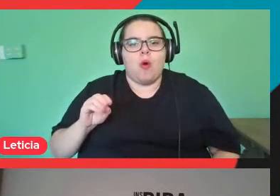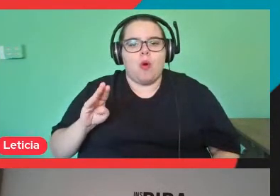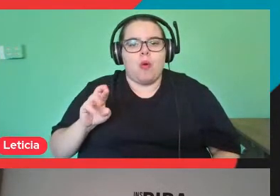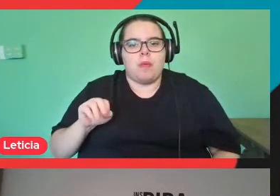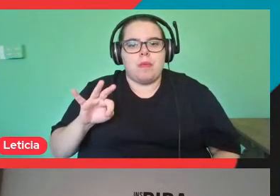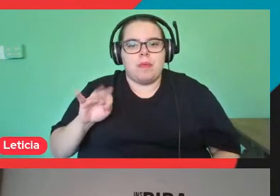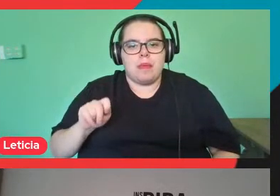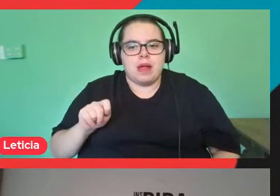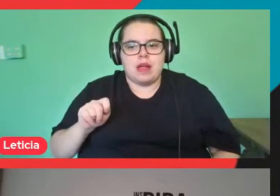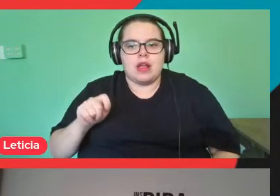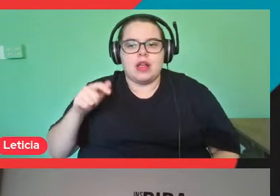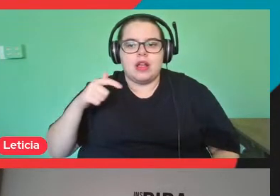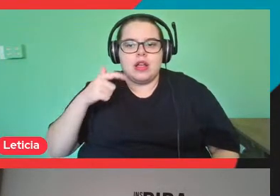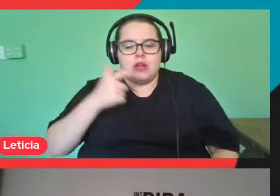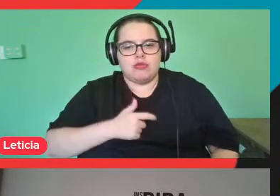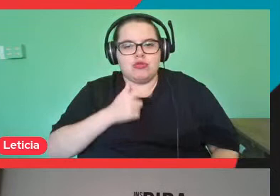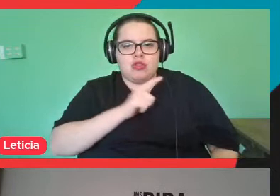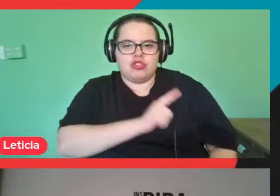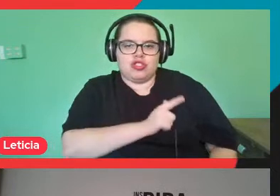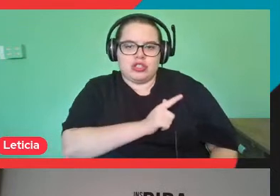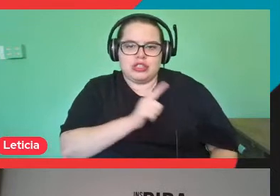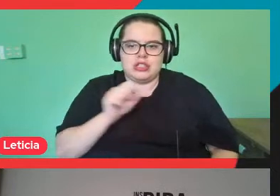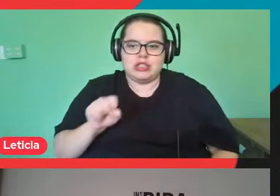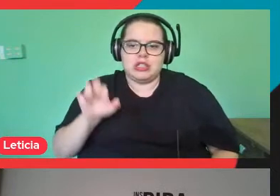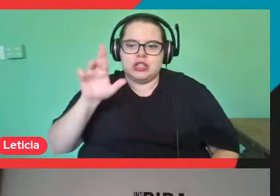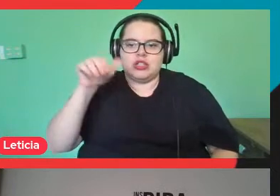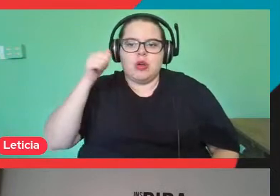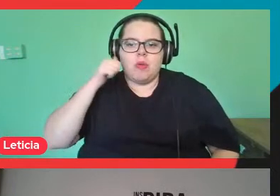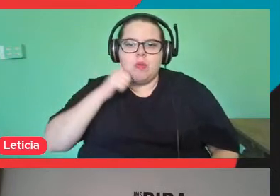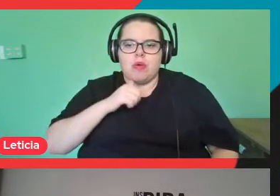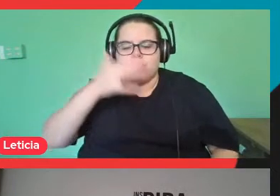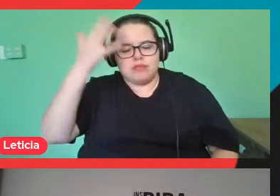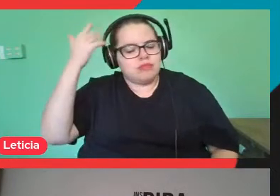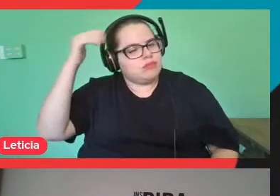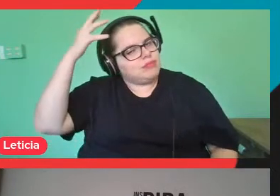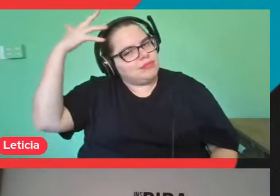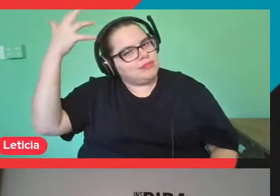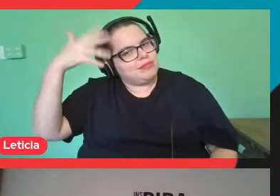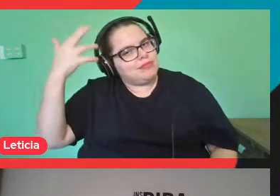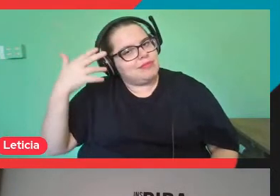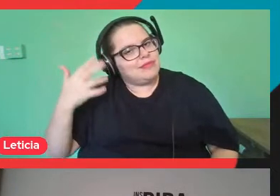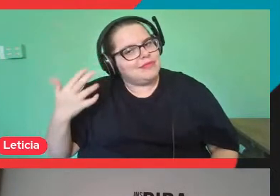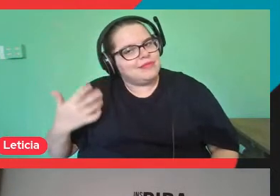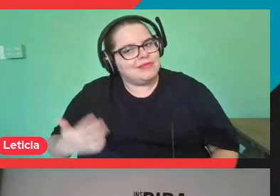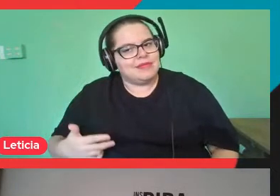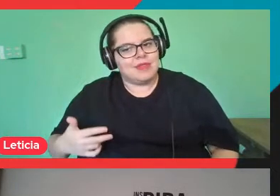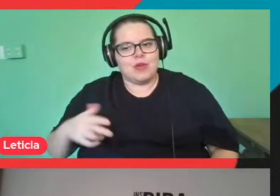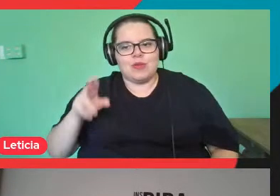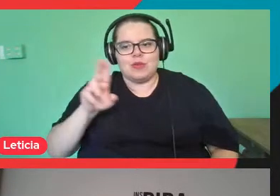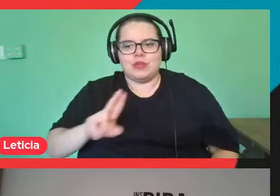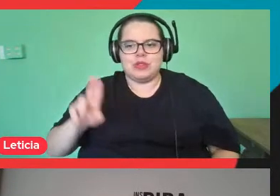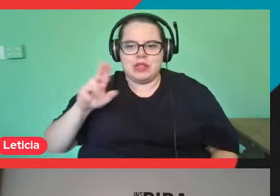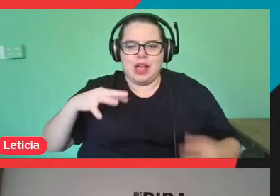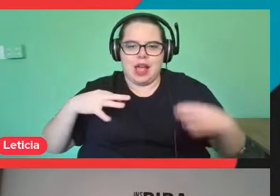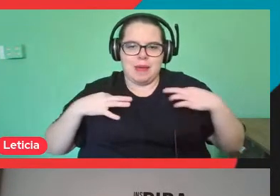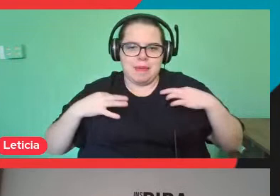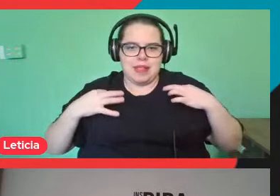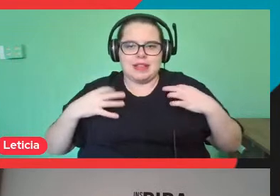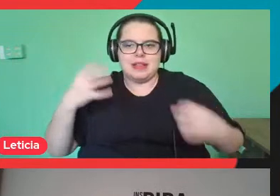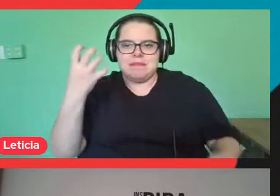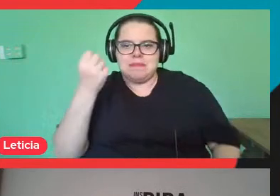na CIT. Eu sou uma mulher branca de cabelos cacheados. Eu estou usando uma camiseta